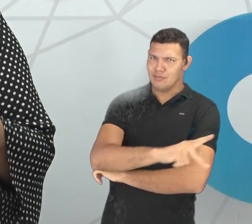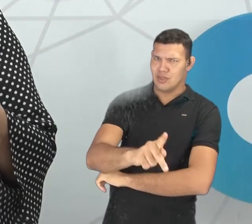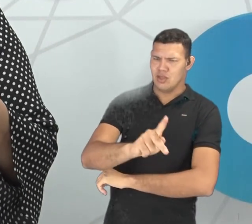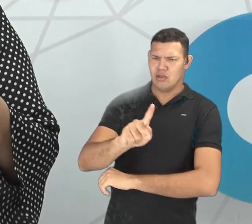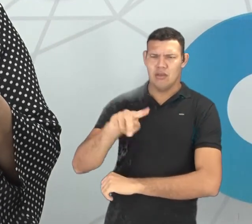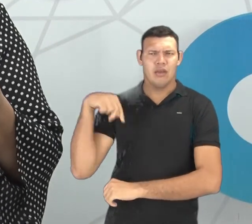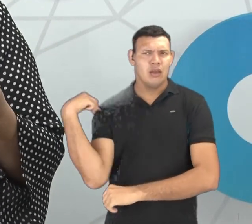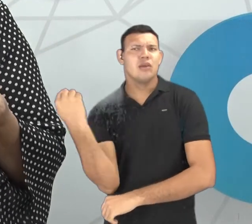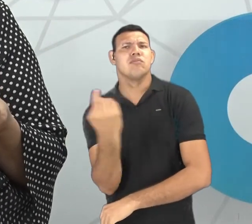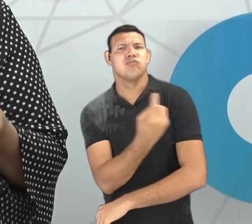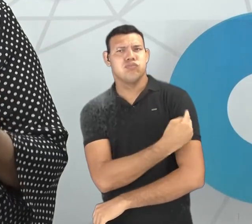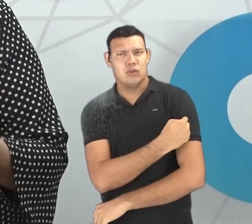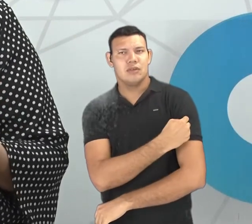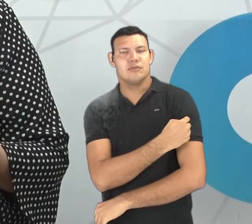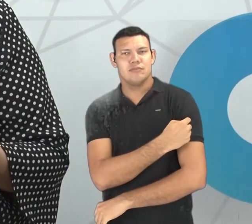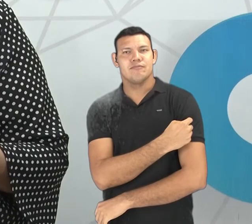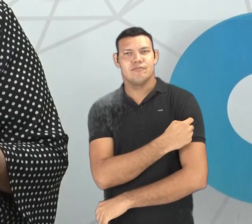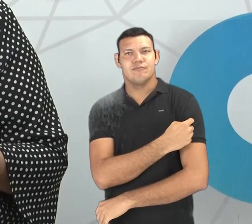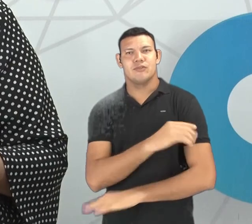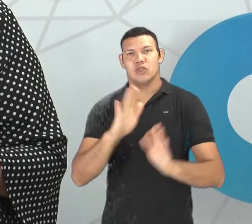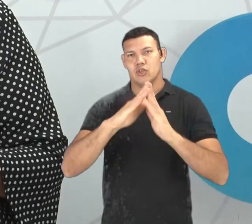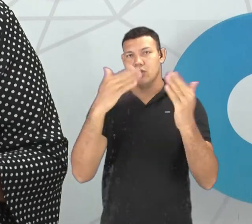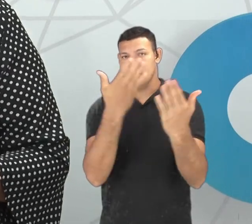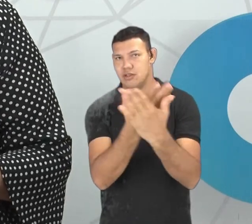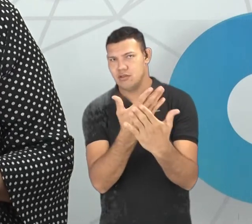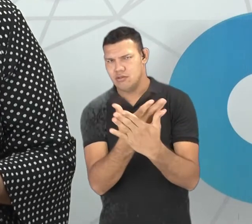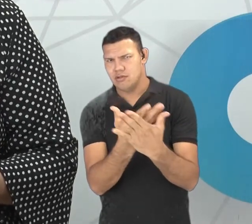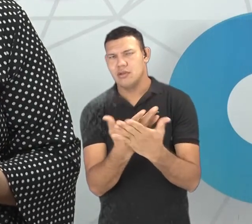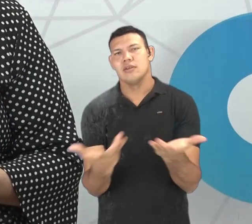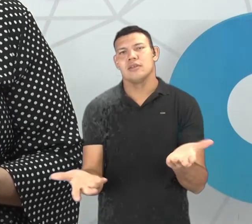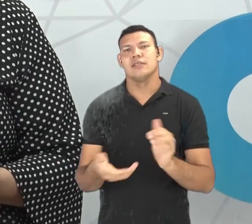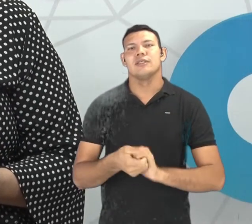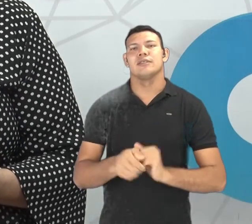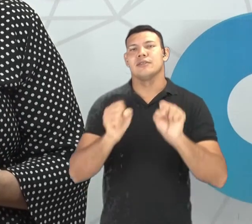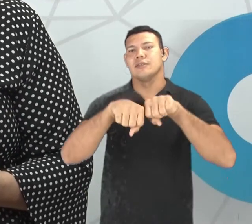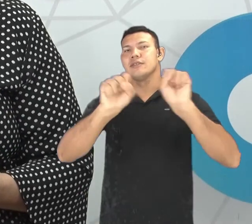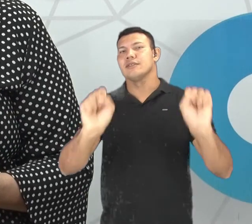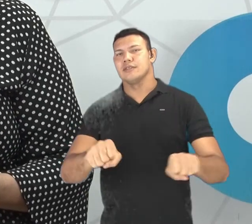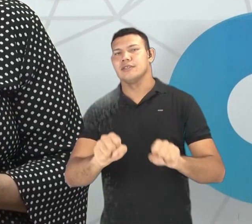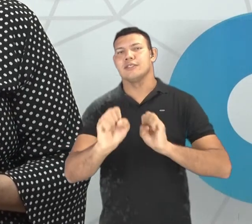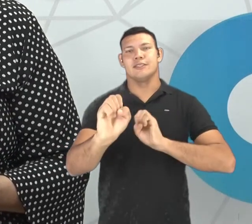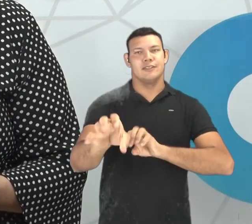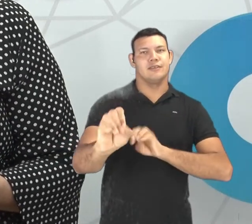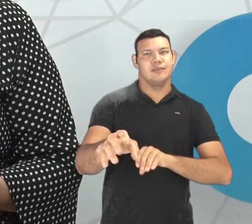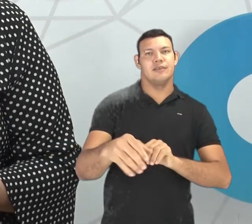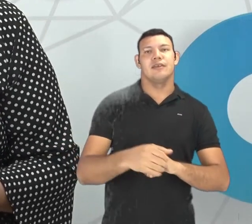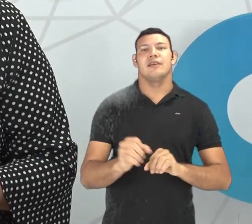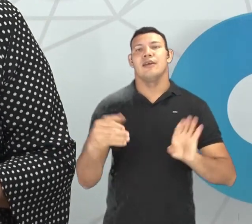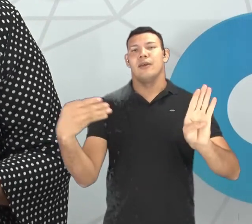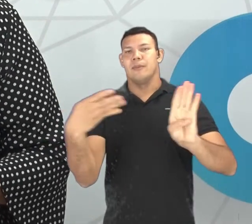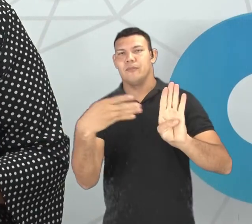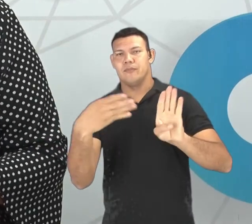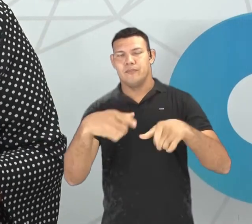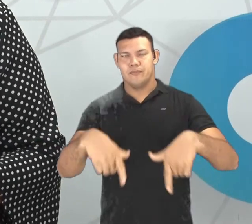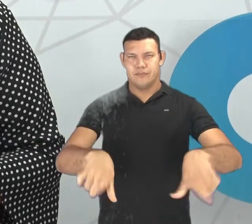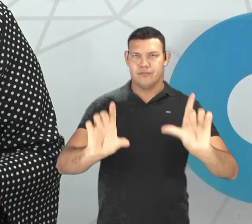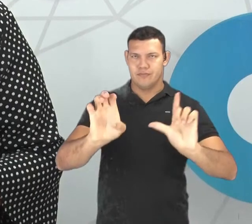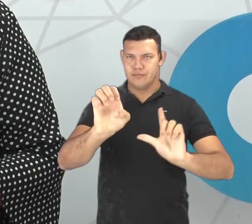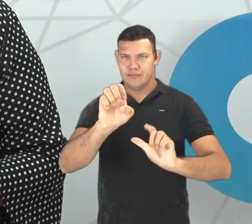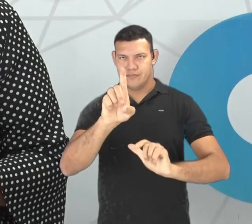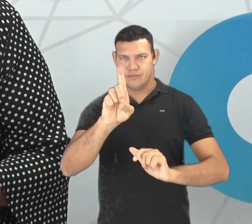professores, todos aqueles que compõem o ensino do que integram o sistema de ensino do nosso estado do Acre, a plataforma Eduque, que